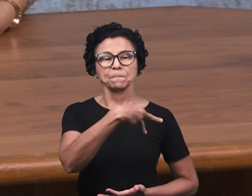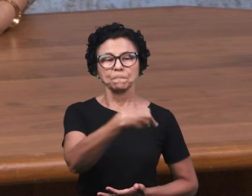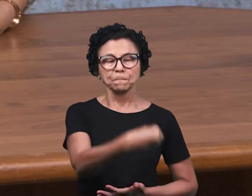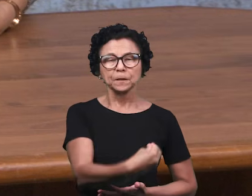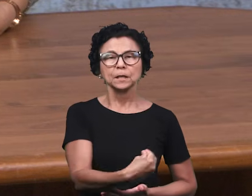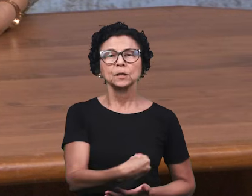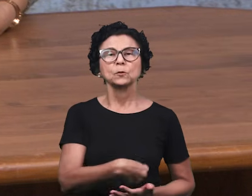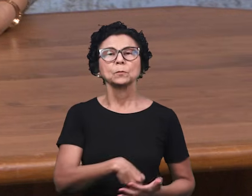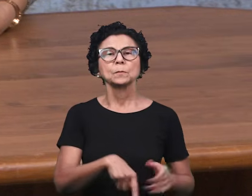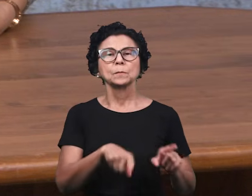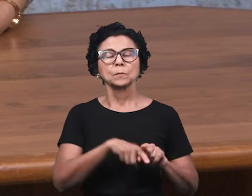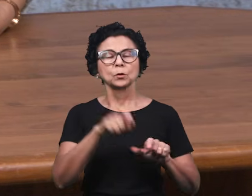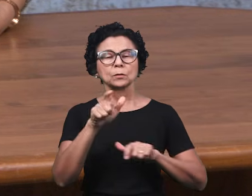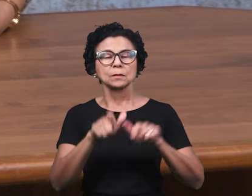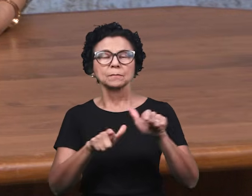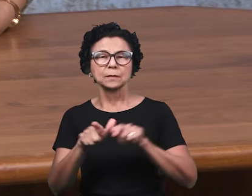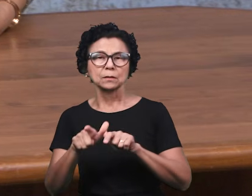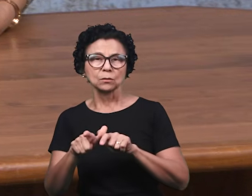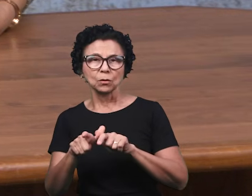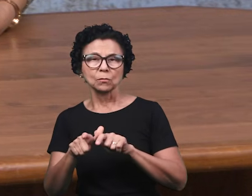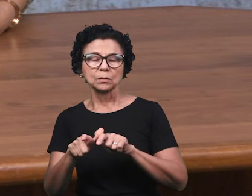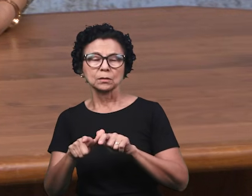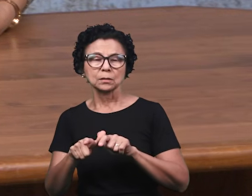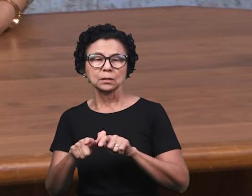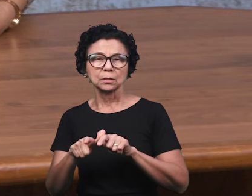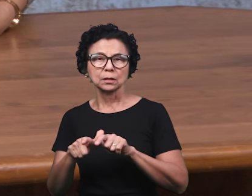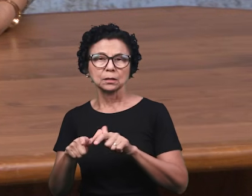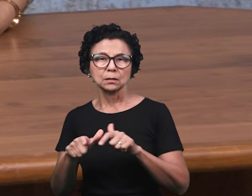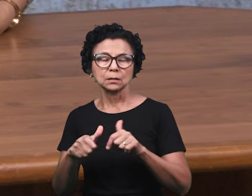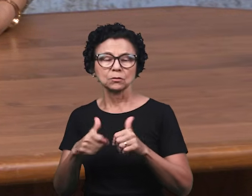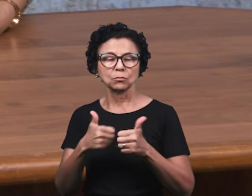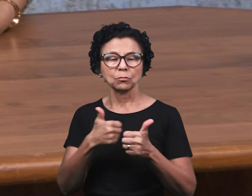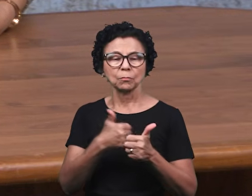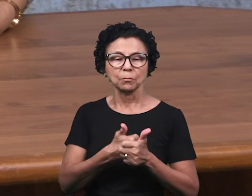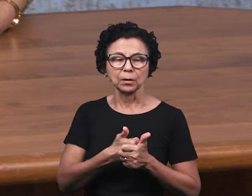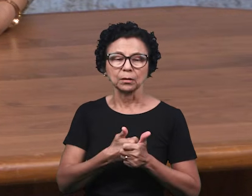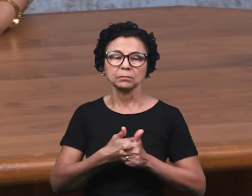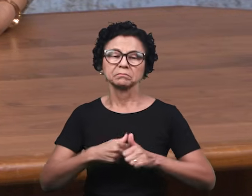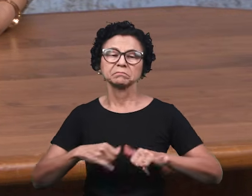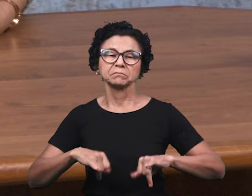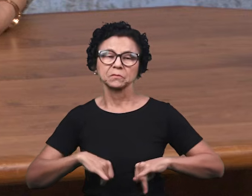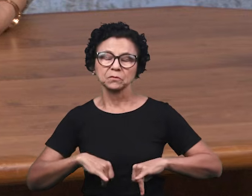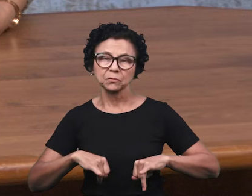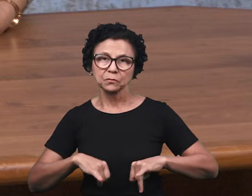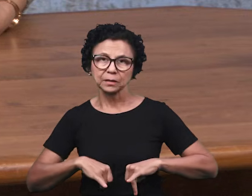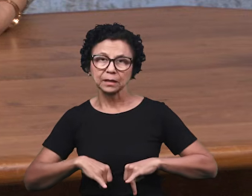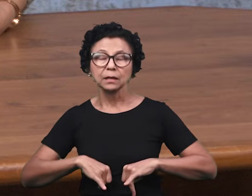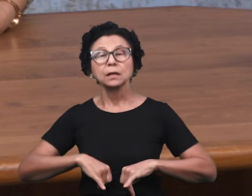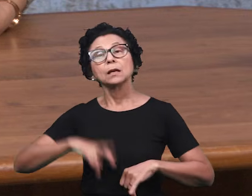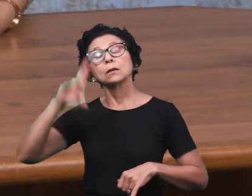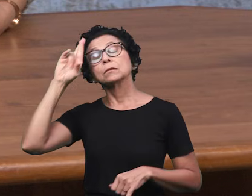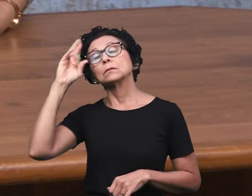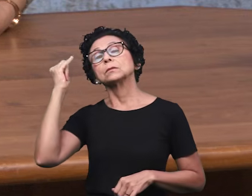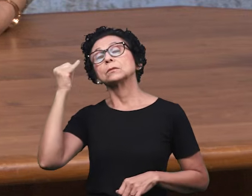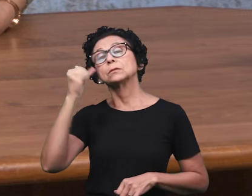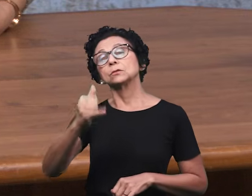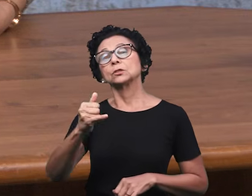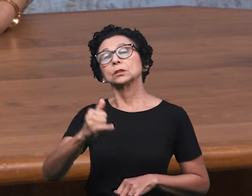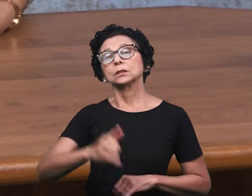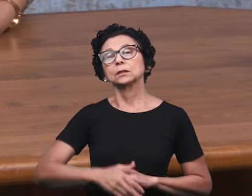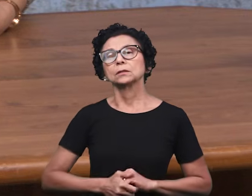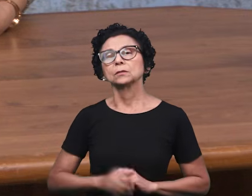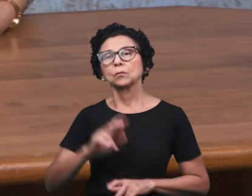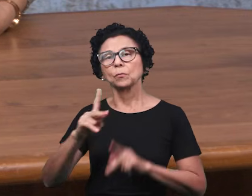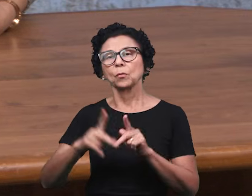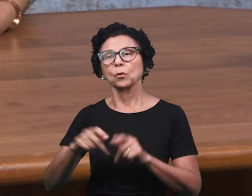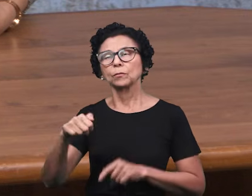seu companheiro perecerão. Assim diz o Senhor: eis que um povo vem da terra do